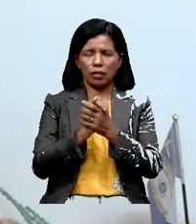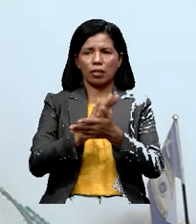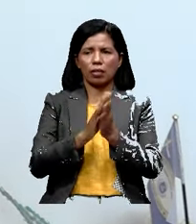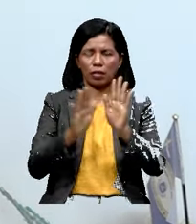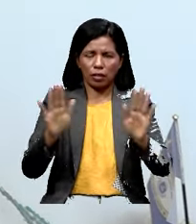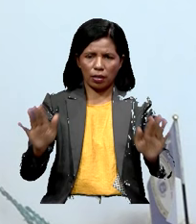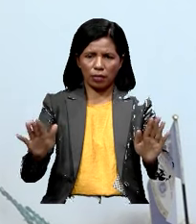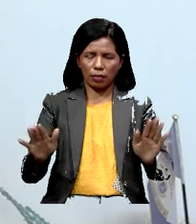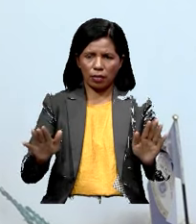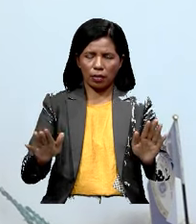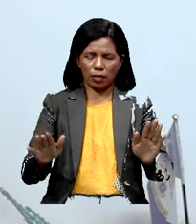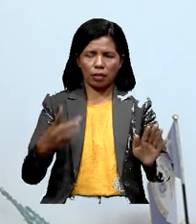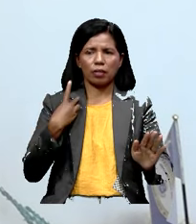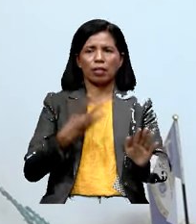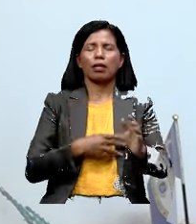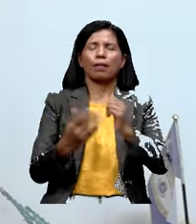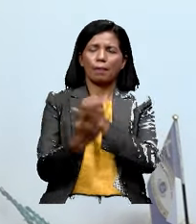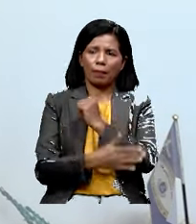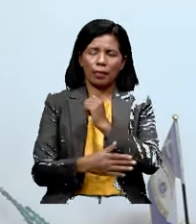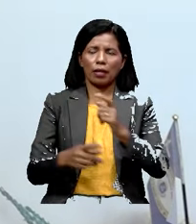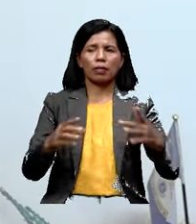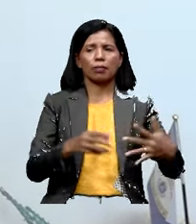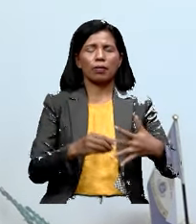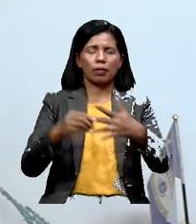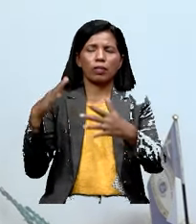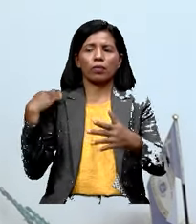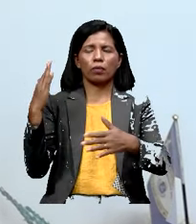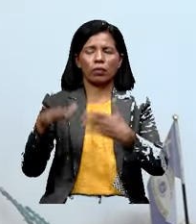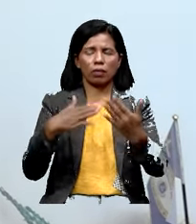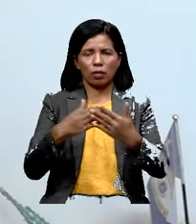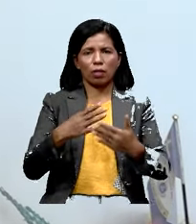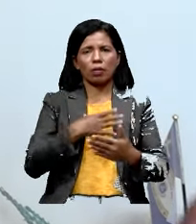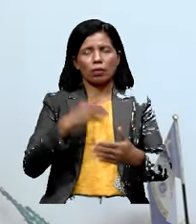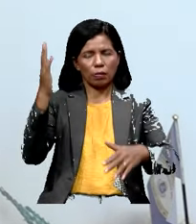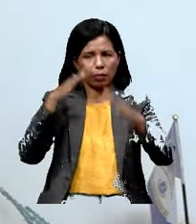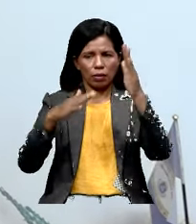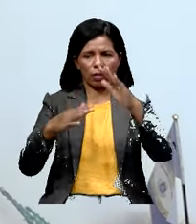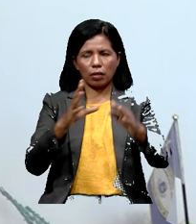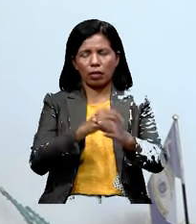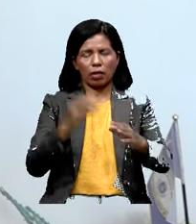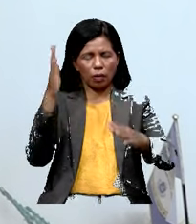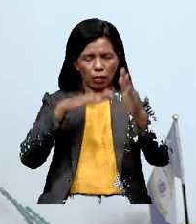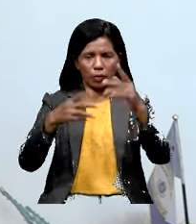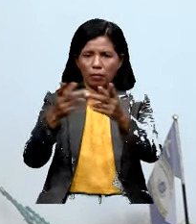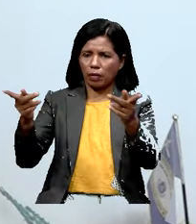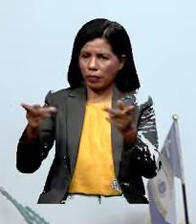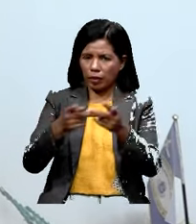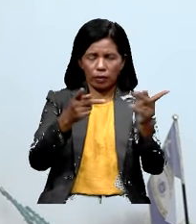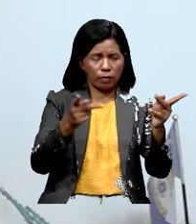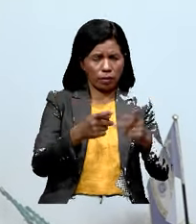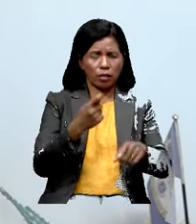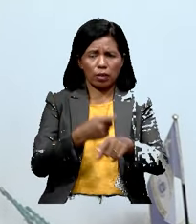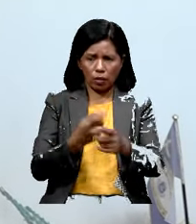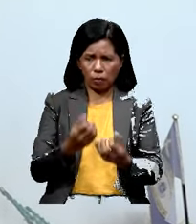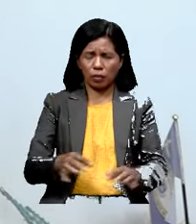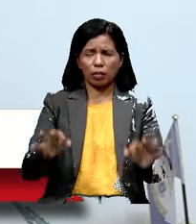pas e heitania rai de liba jovem serbe gosta buka halo problema halo conflito e afati infati e um momento